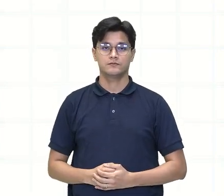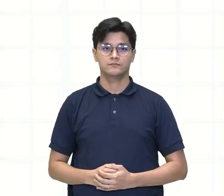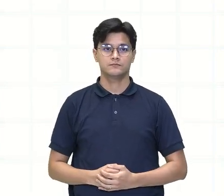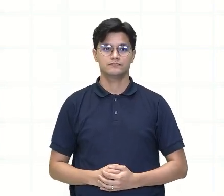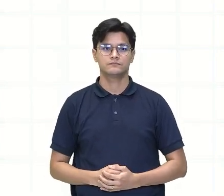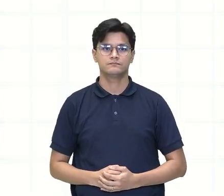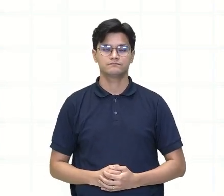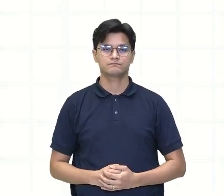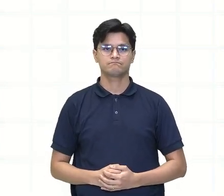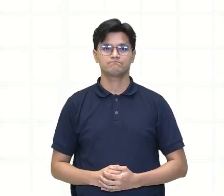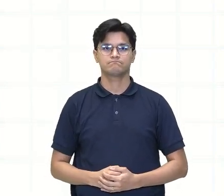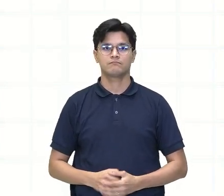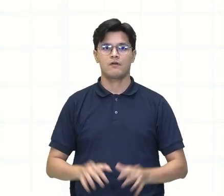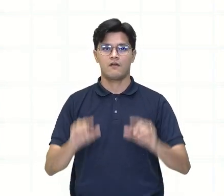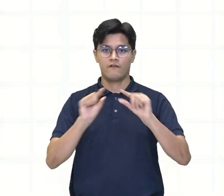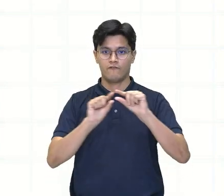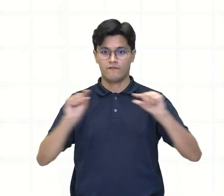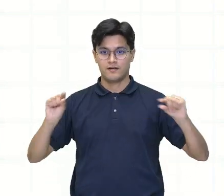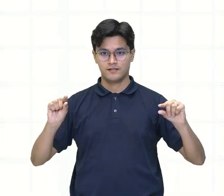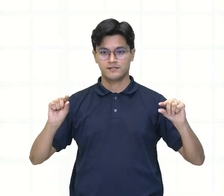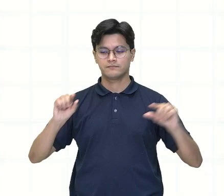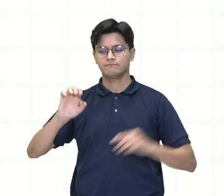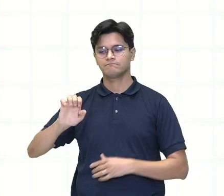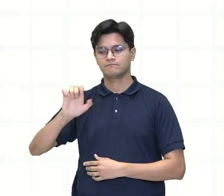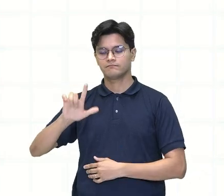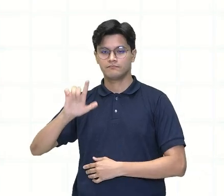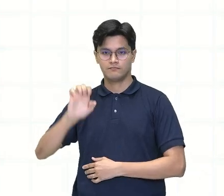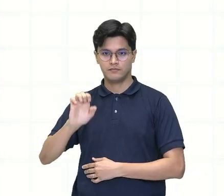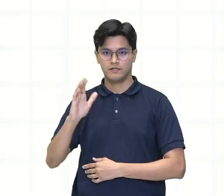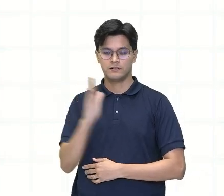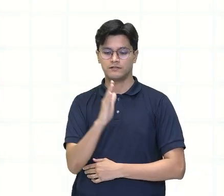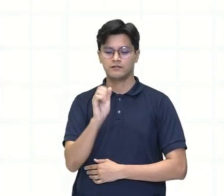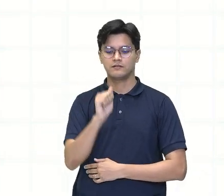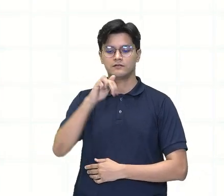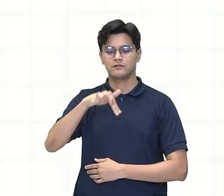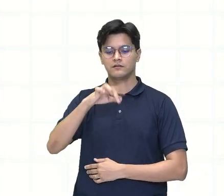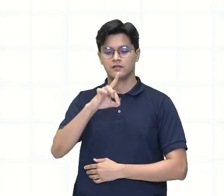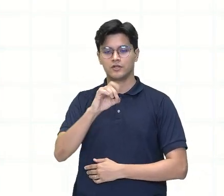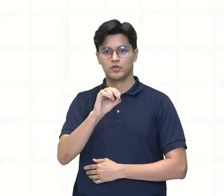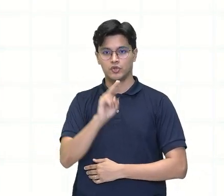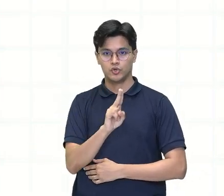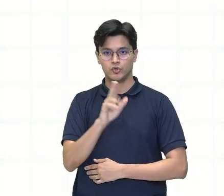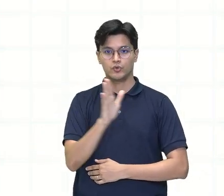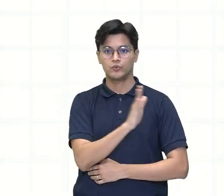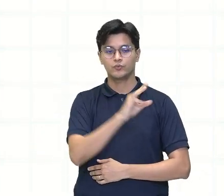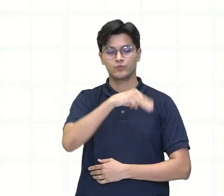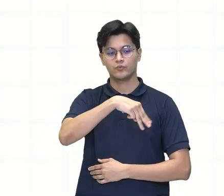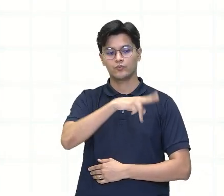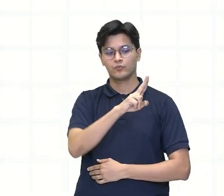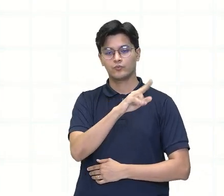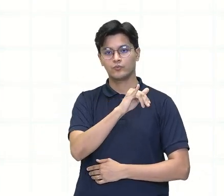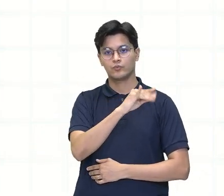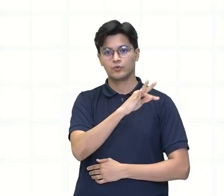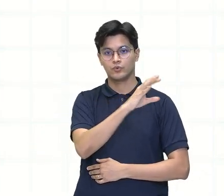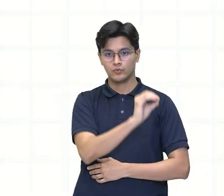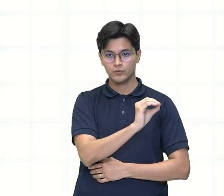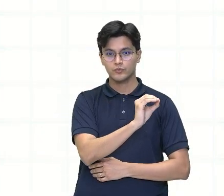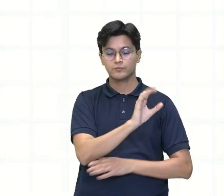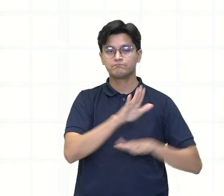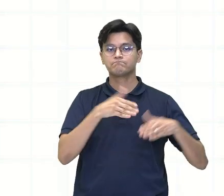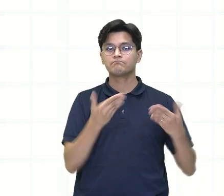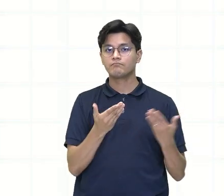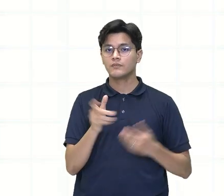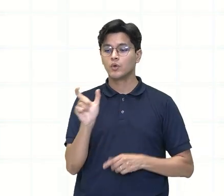Ele andou muito, né? Ele andou muito. Então, temos aí como núcleo do